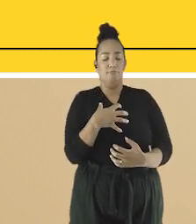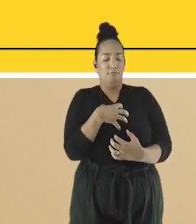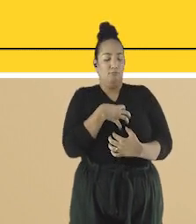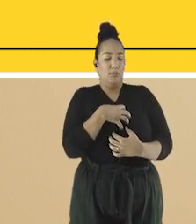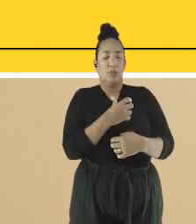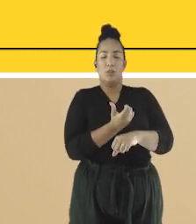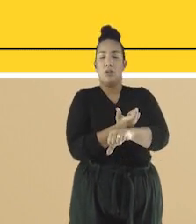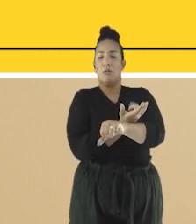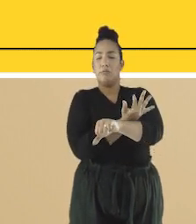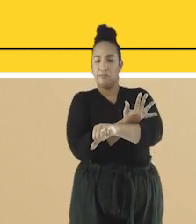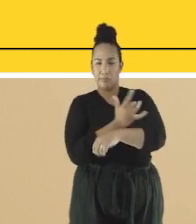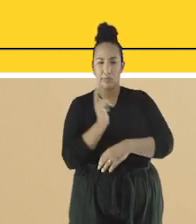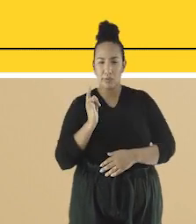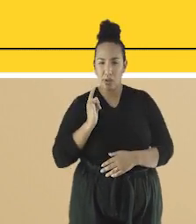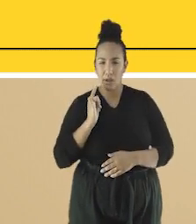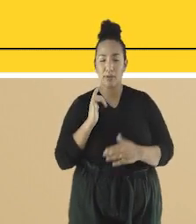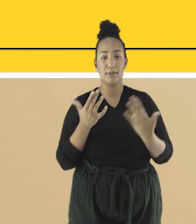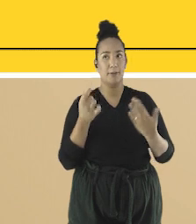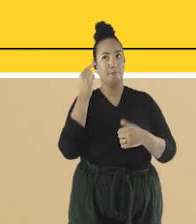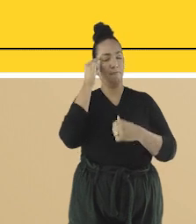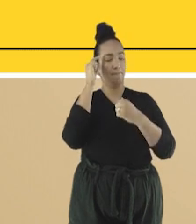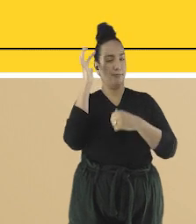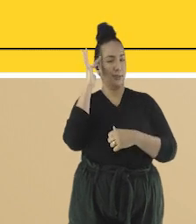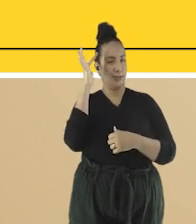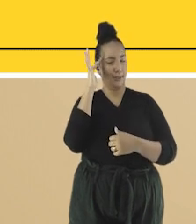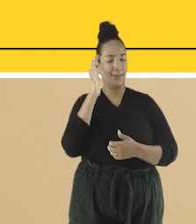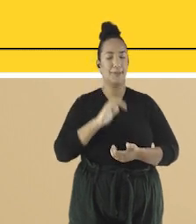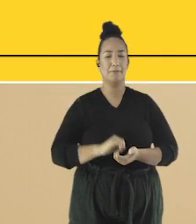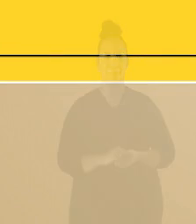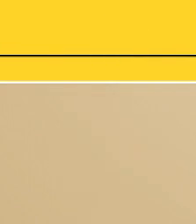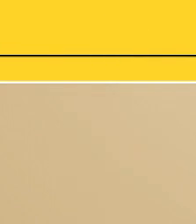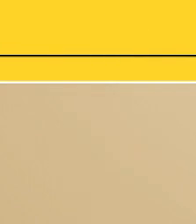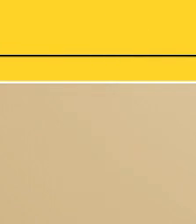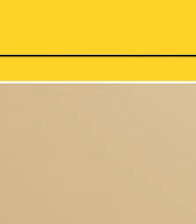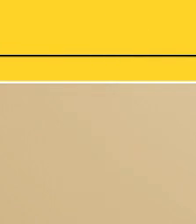alguma emoção em vocês? Pensem em casa que eu já volto.